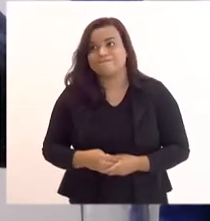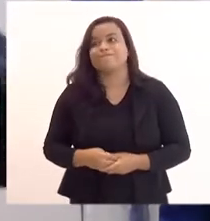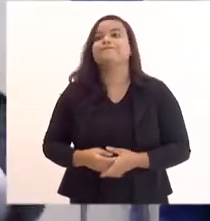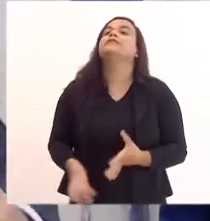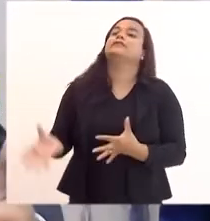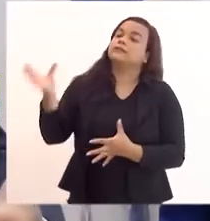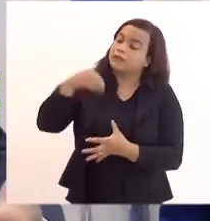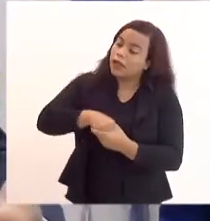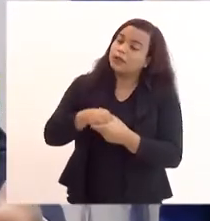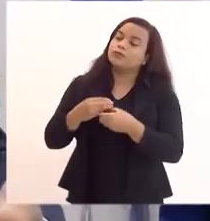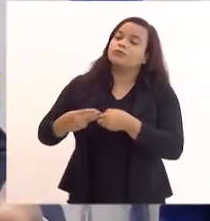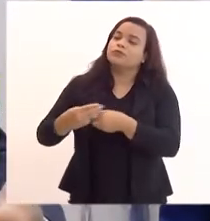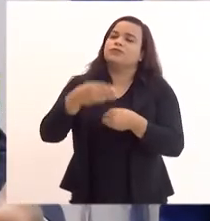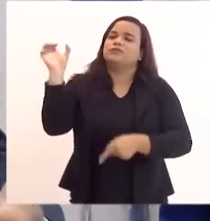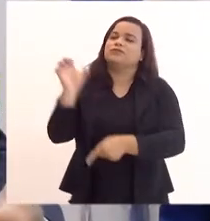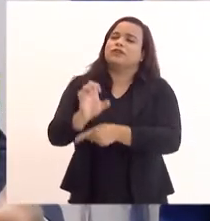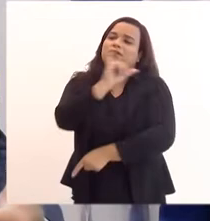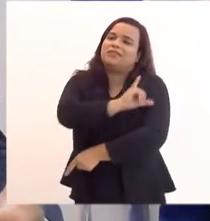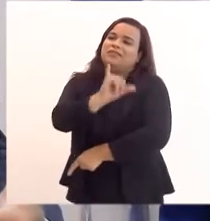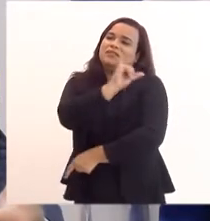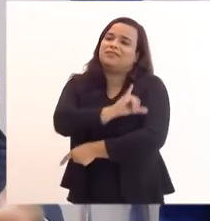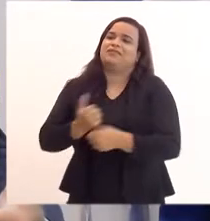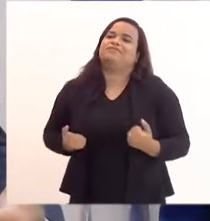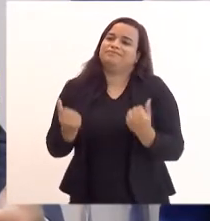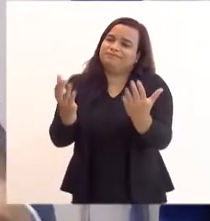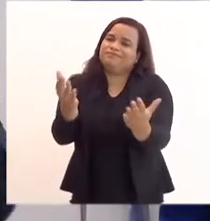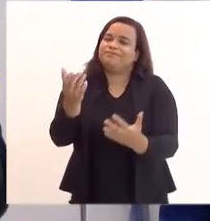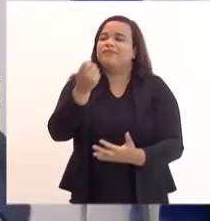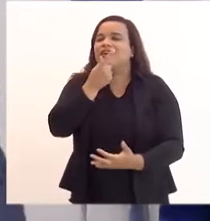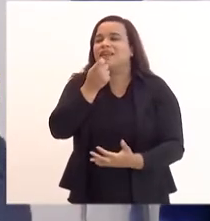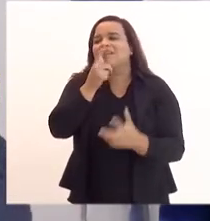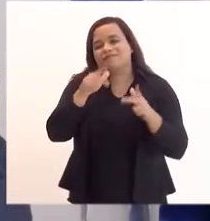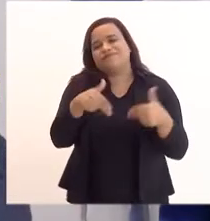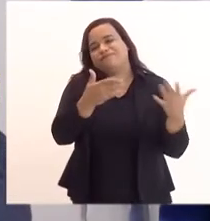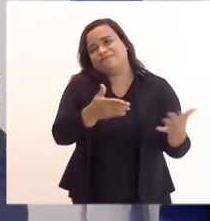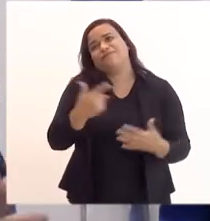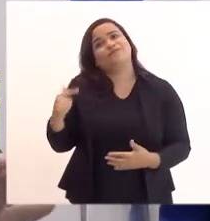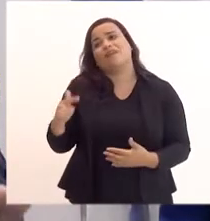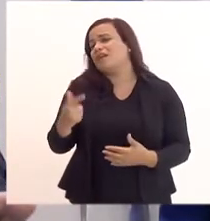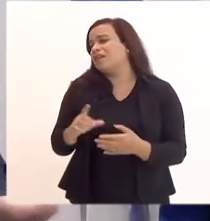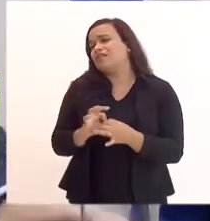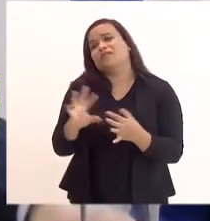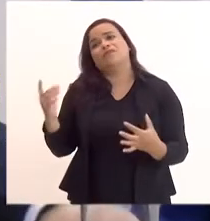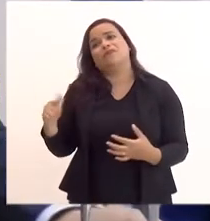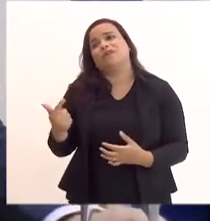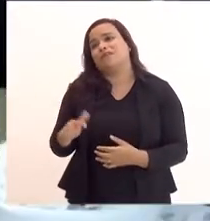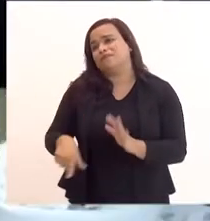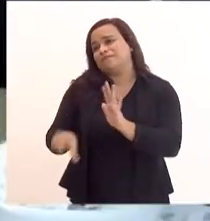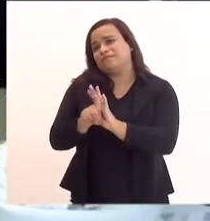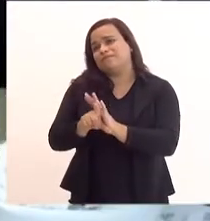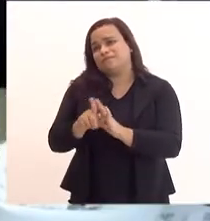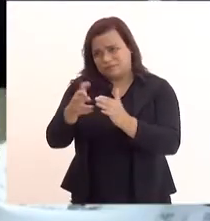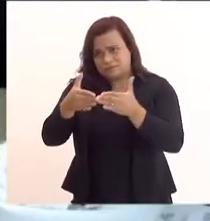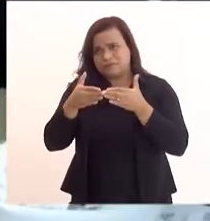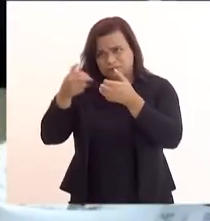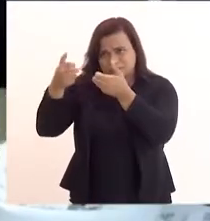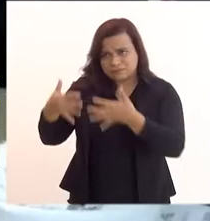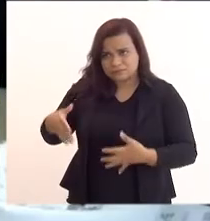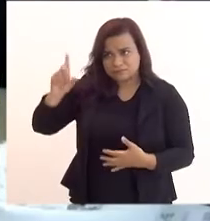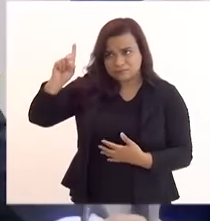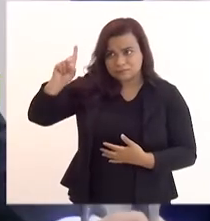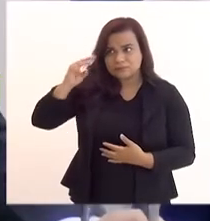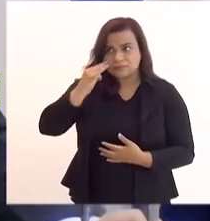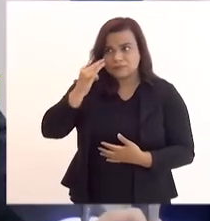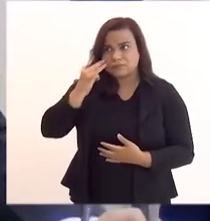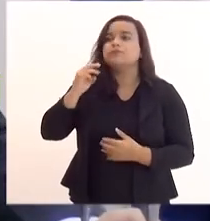município e pelo Estado esse medicamento. Não existe. Deputado Márcio... Concede uma parte?